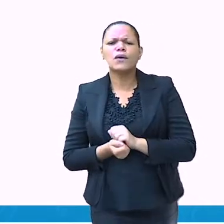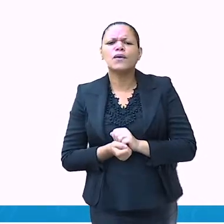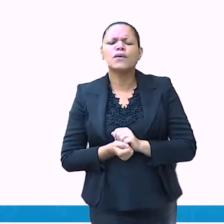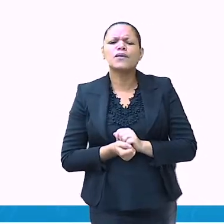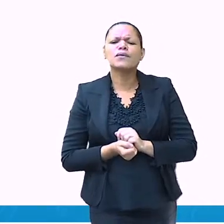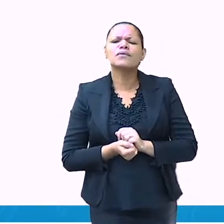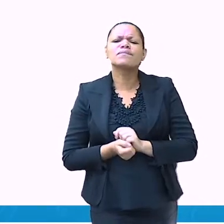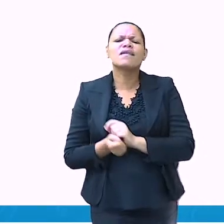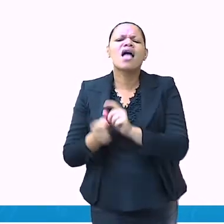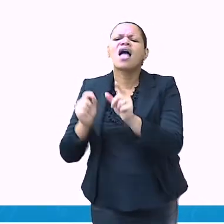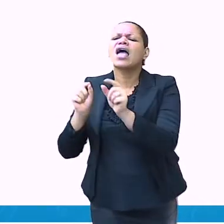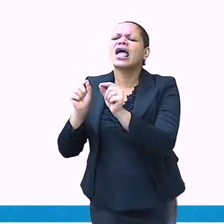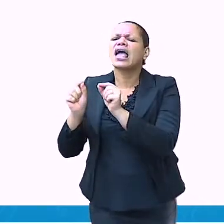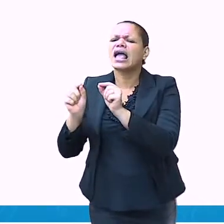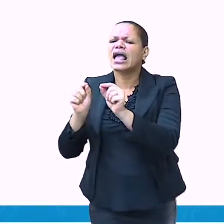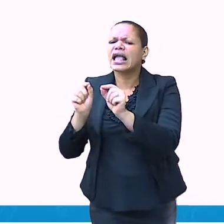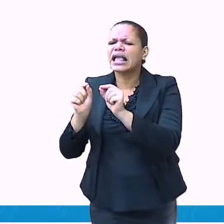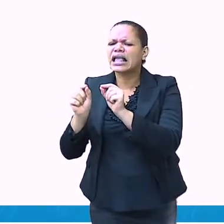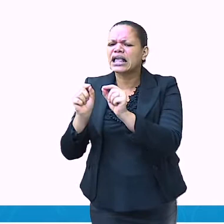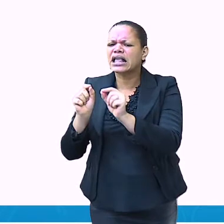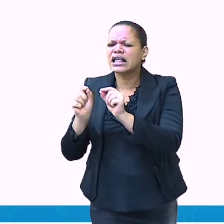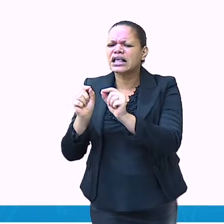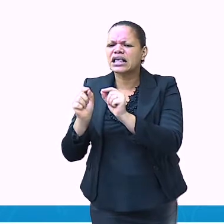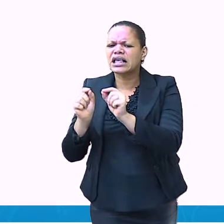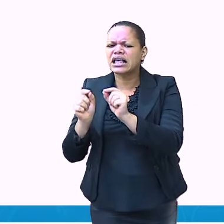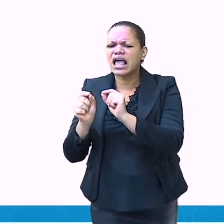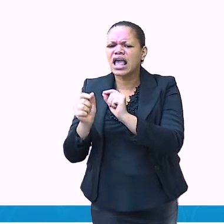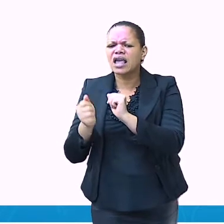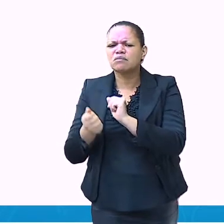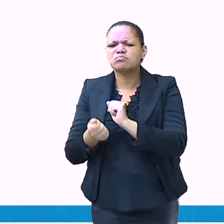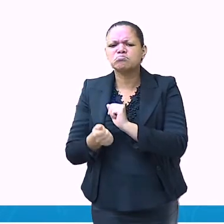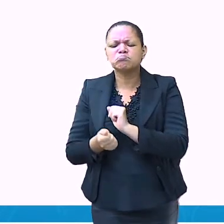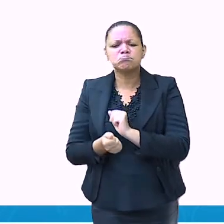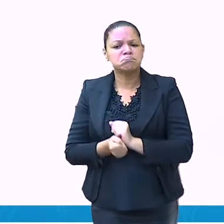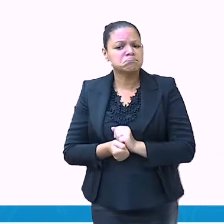on Tuesday, 15 January